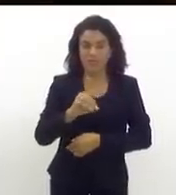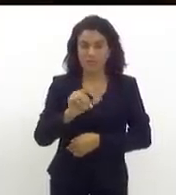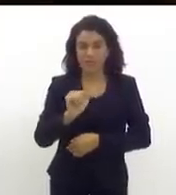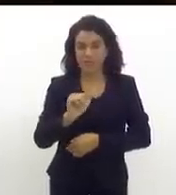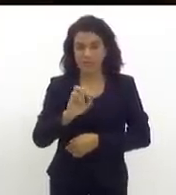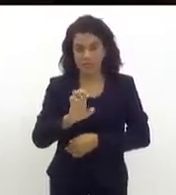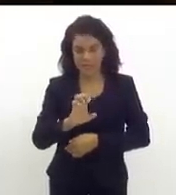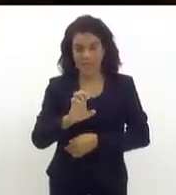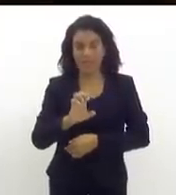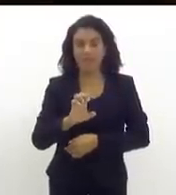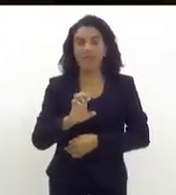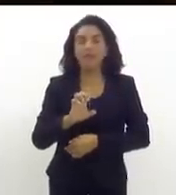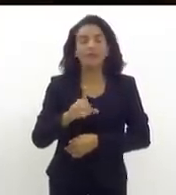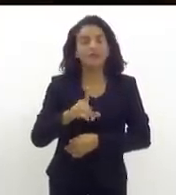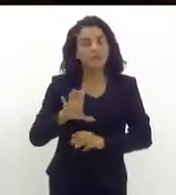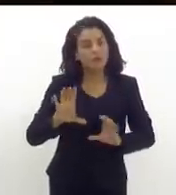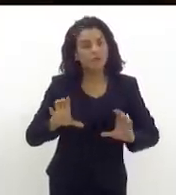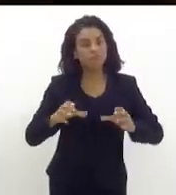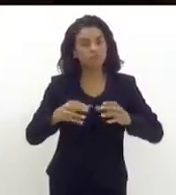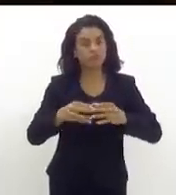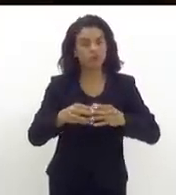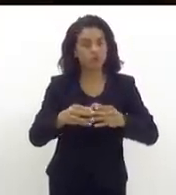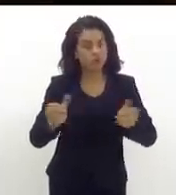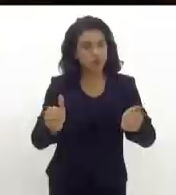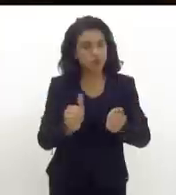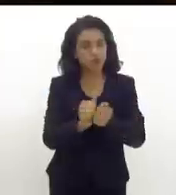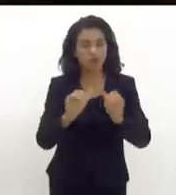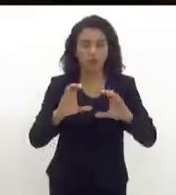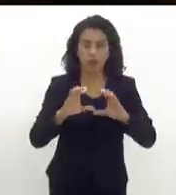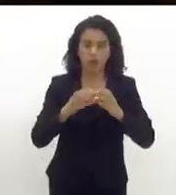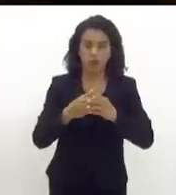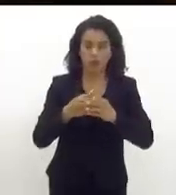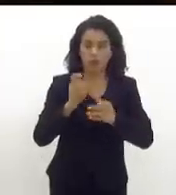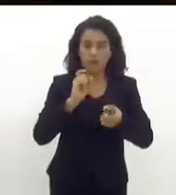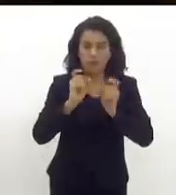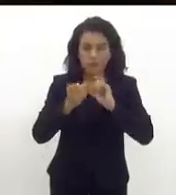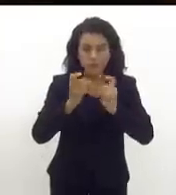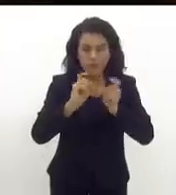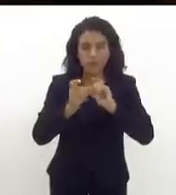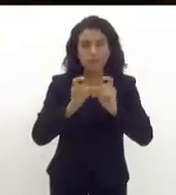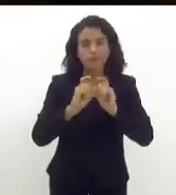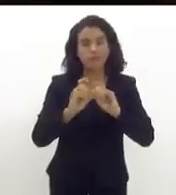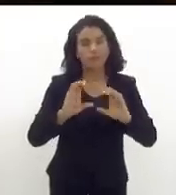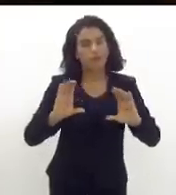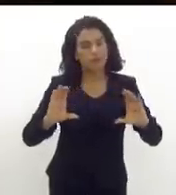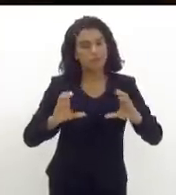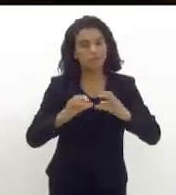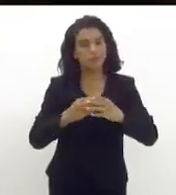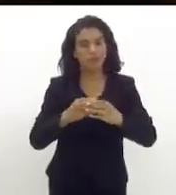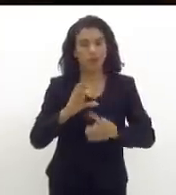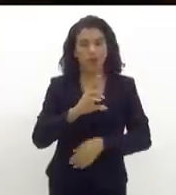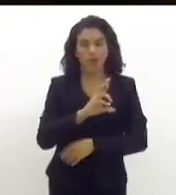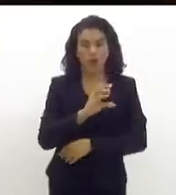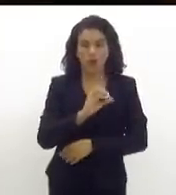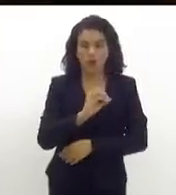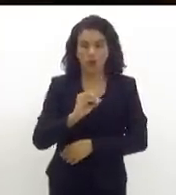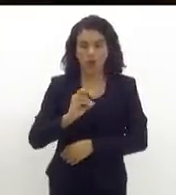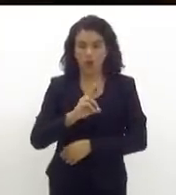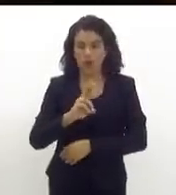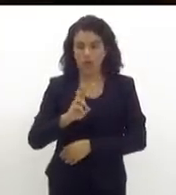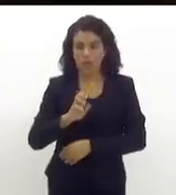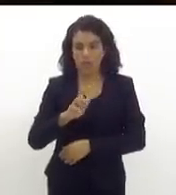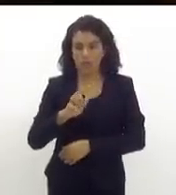reúna com seus renomados técnicos que reúna a sua corregedoria porque